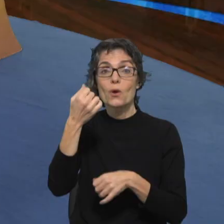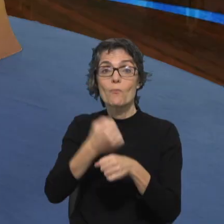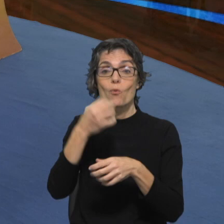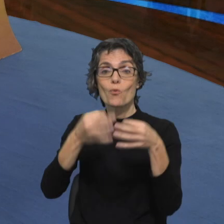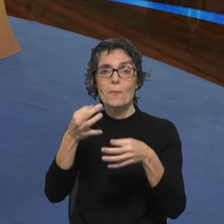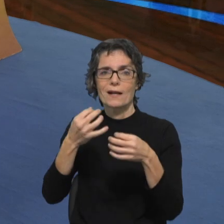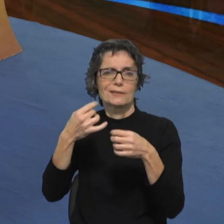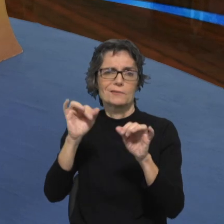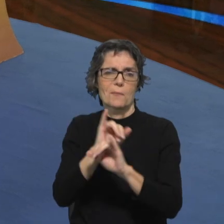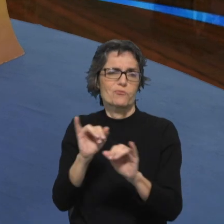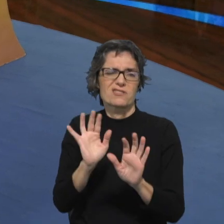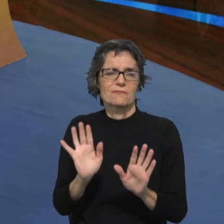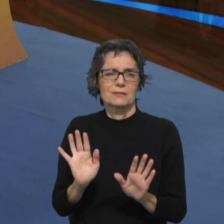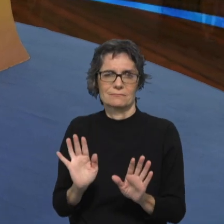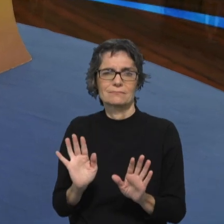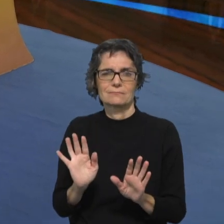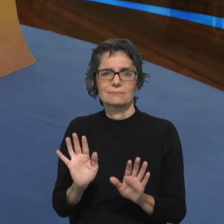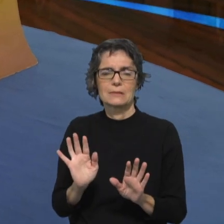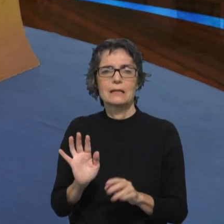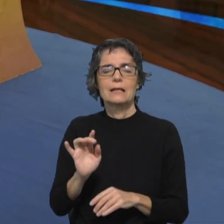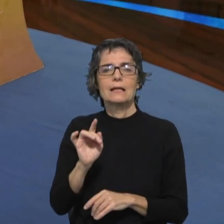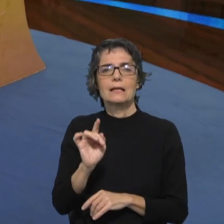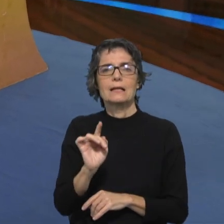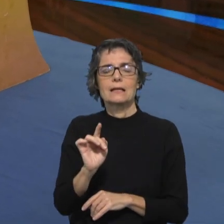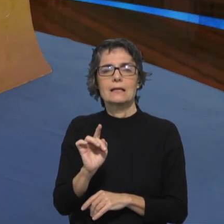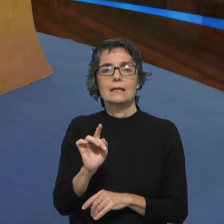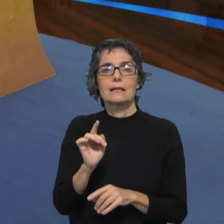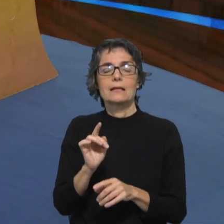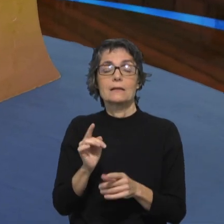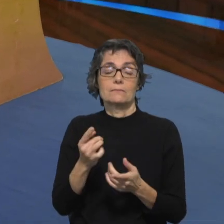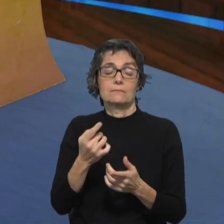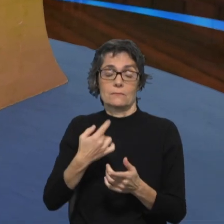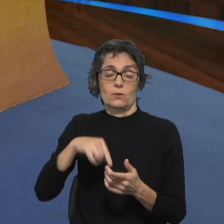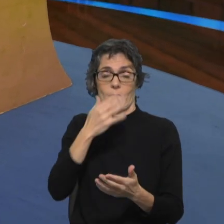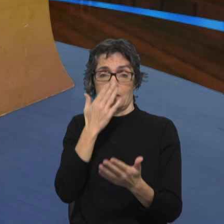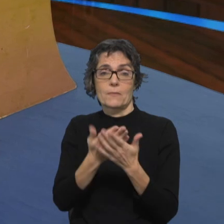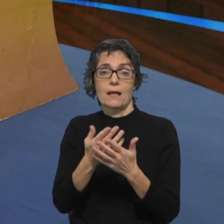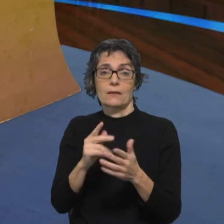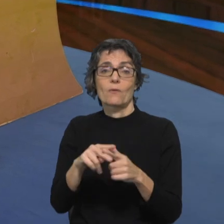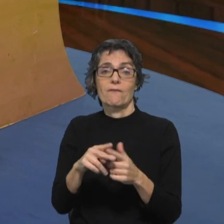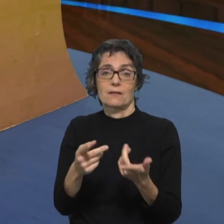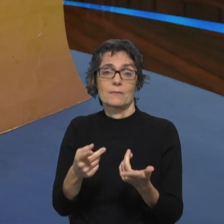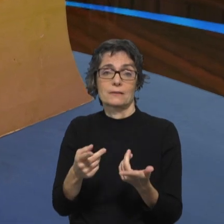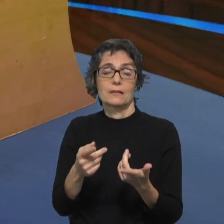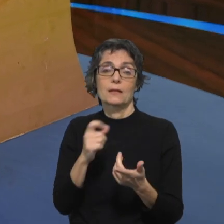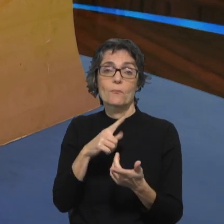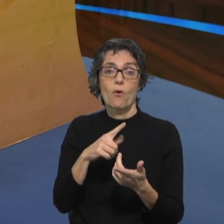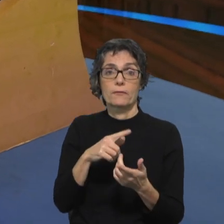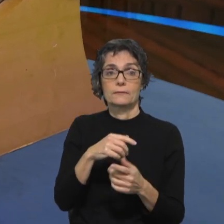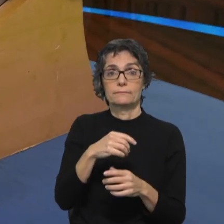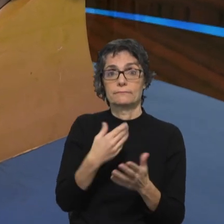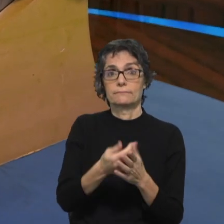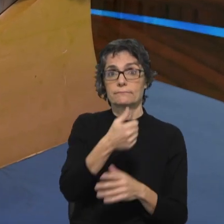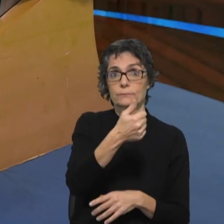tem a ver precisamente com aquilo que salientava, não é? Que estamos perante um instrumento que pode ser usado para o bem ou para o mal. Portanto,